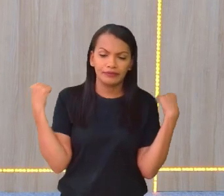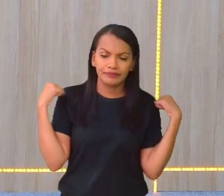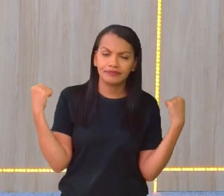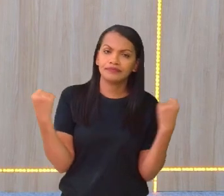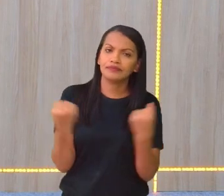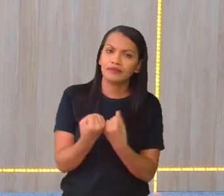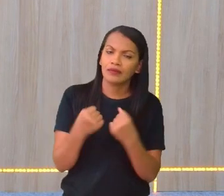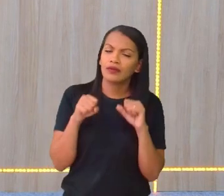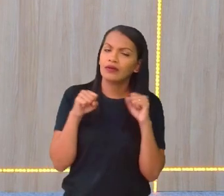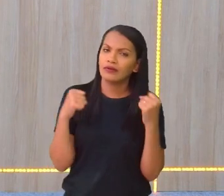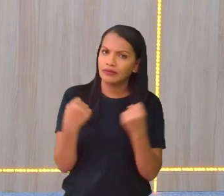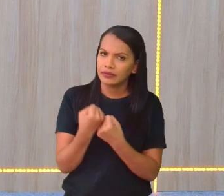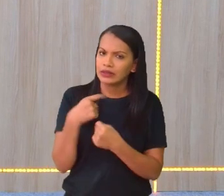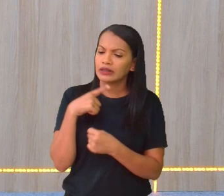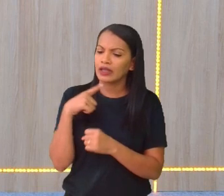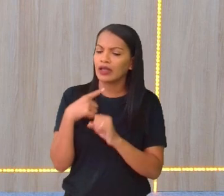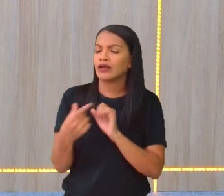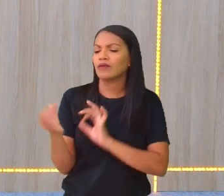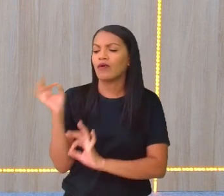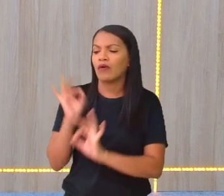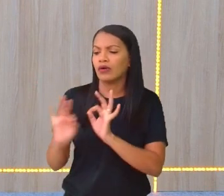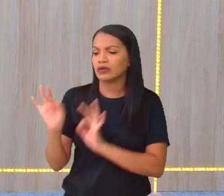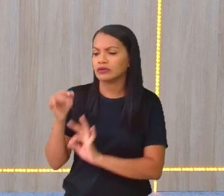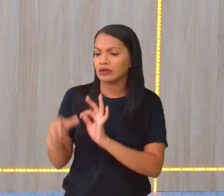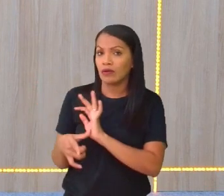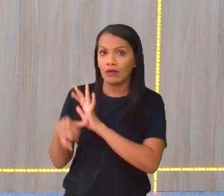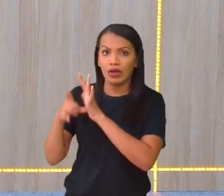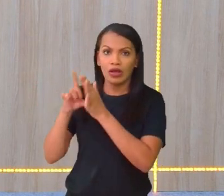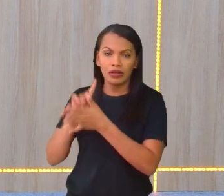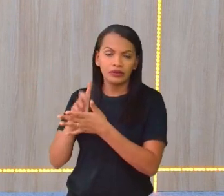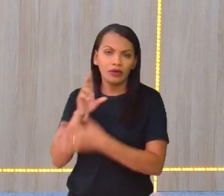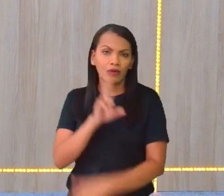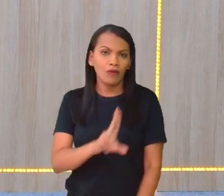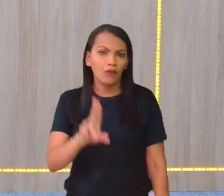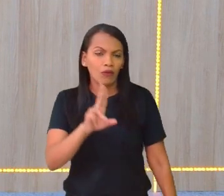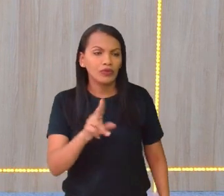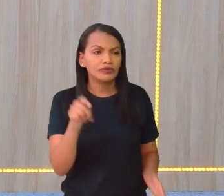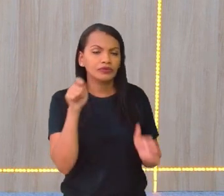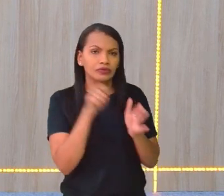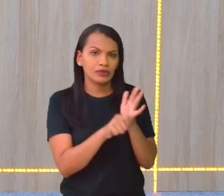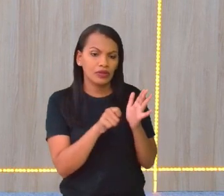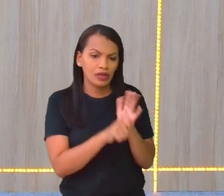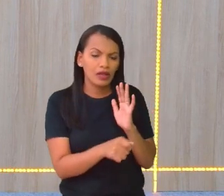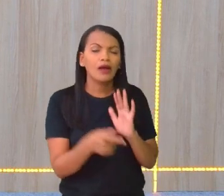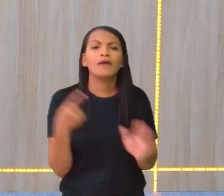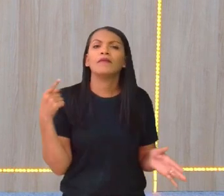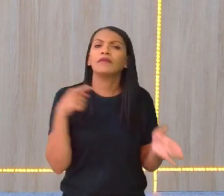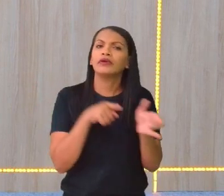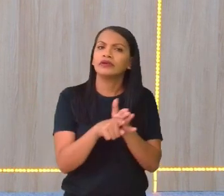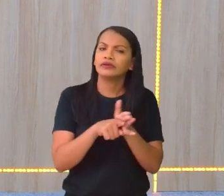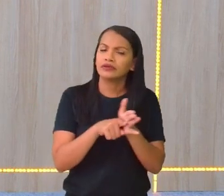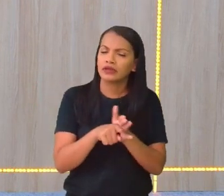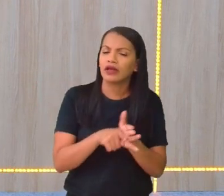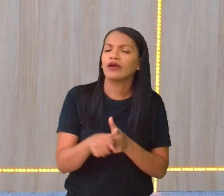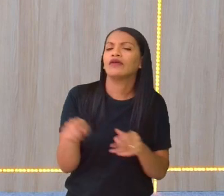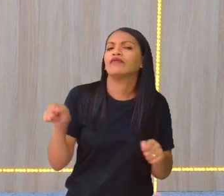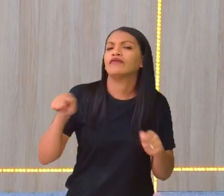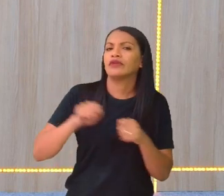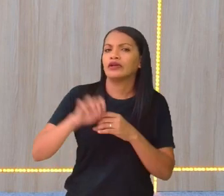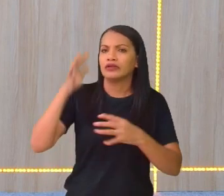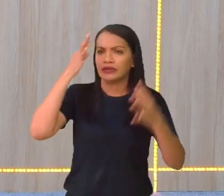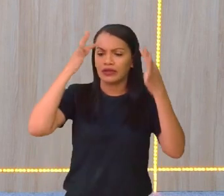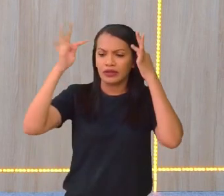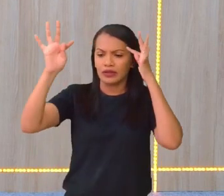uma preparação antes, não é? Tem o uso aí da escrita, tem a pesquisa feita, não é, de teóricos